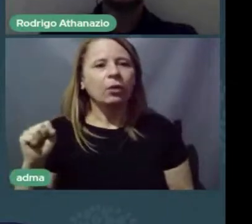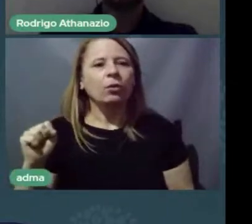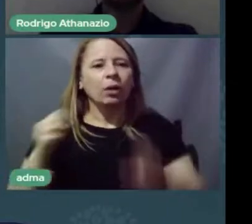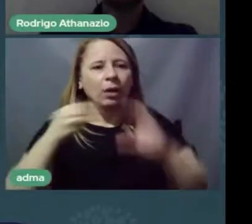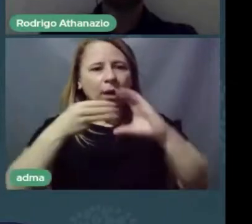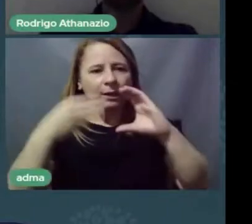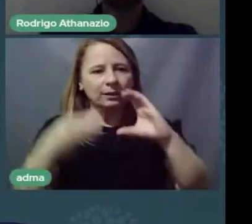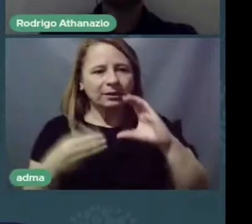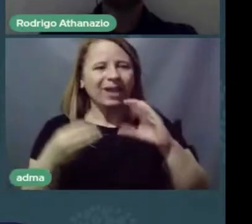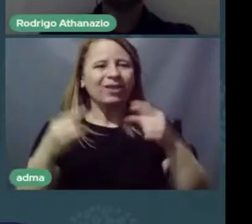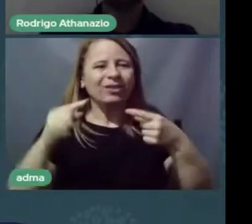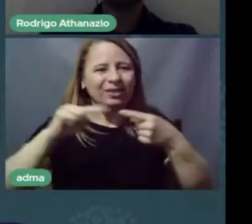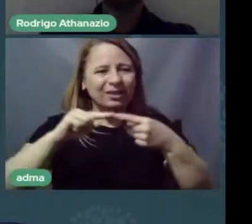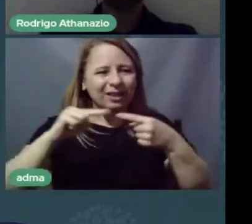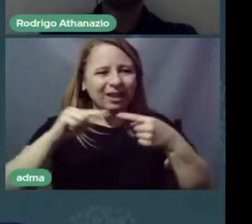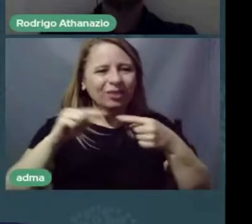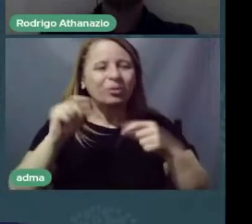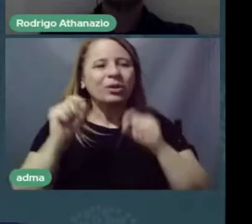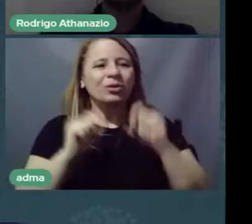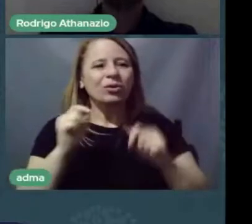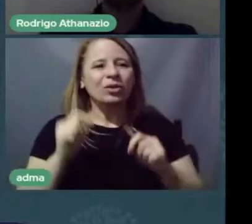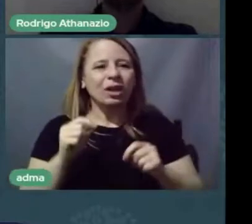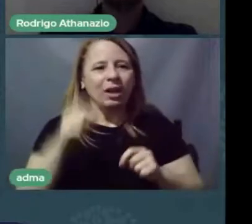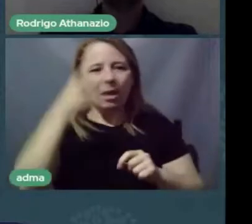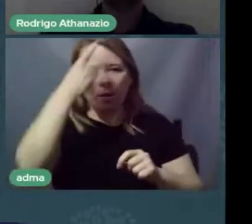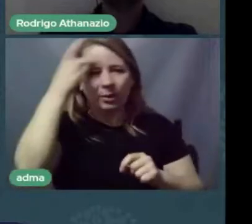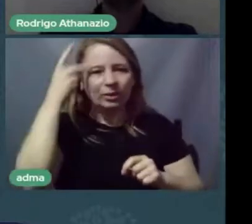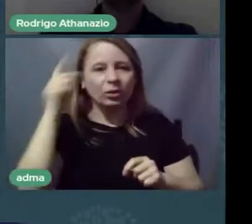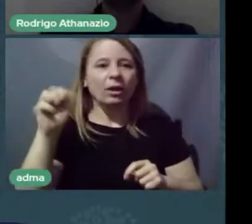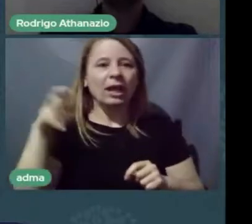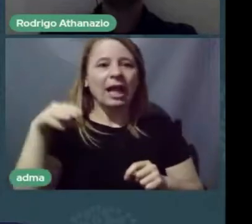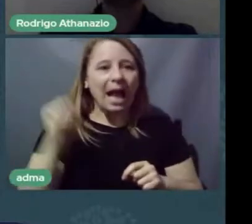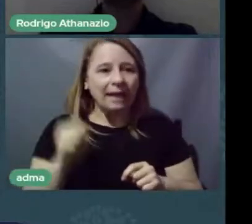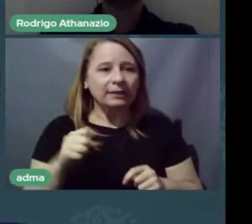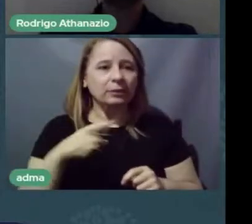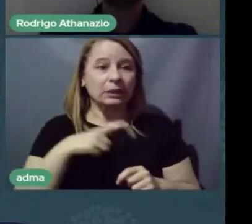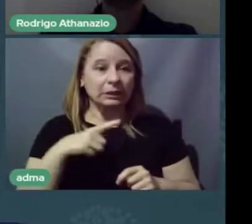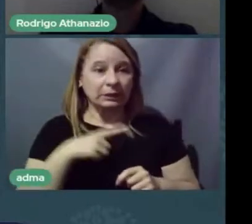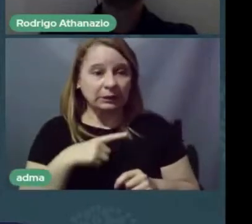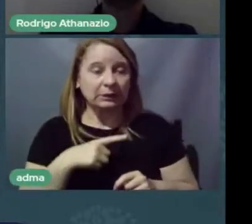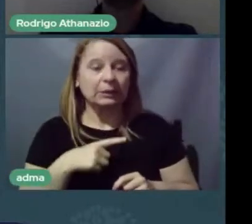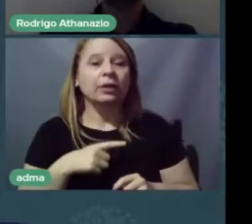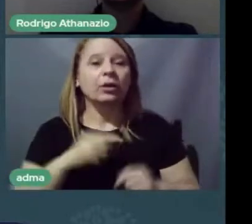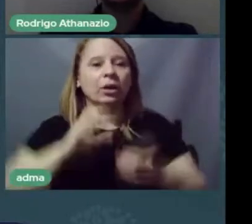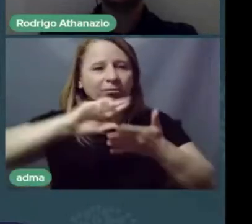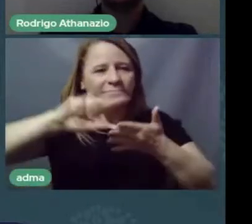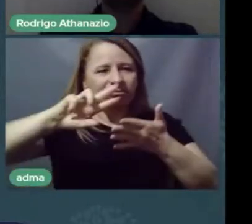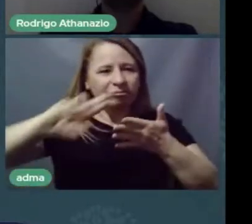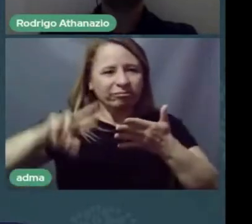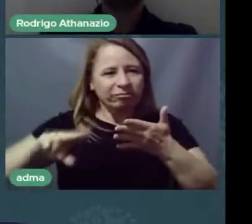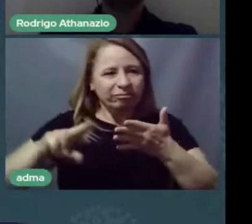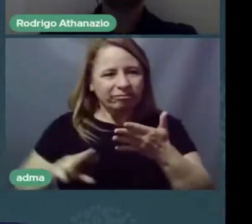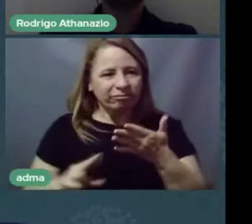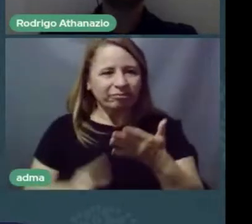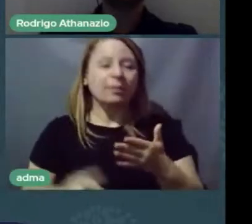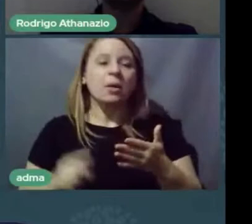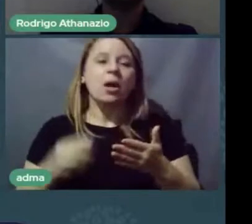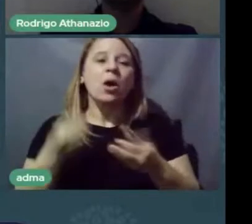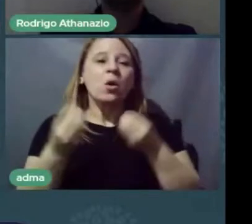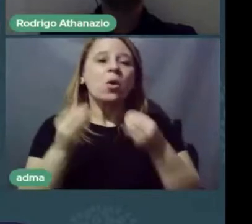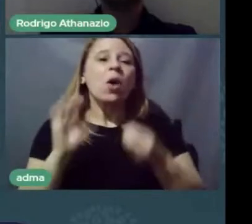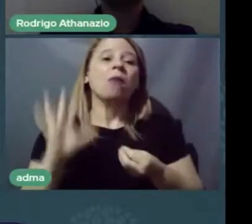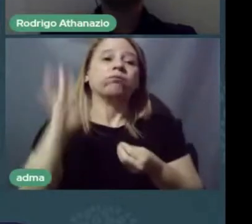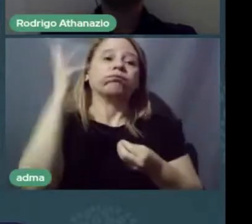associada aos quadros de inflamação nesses pacientes com asma. A gente sabe que existem múltiplas vias que levam a esse tipo de